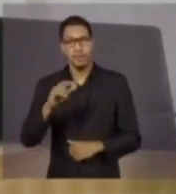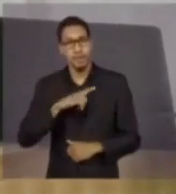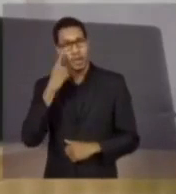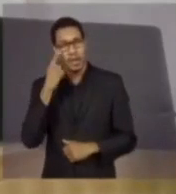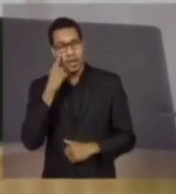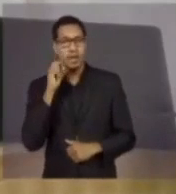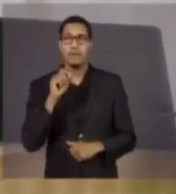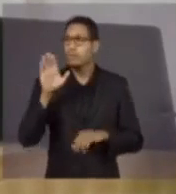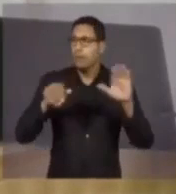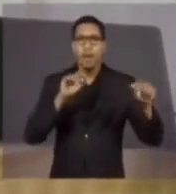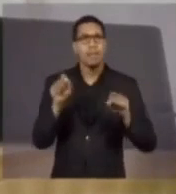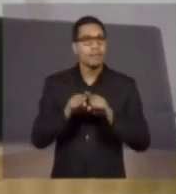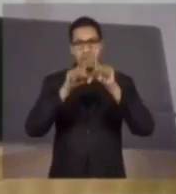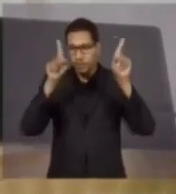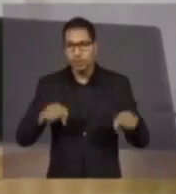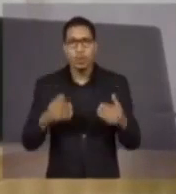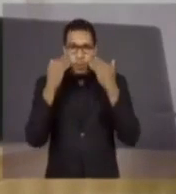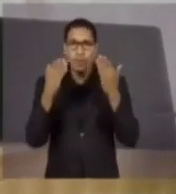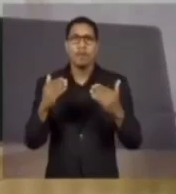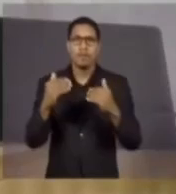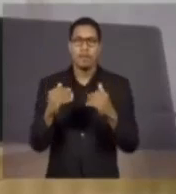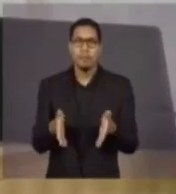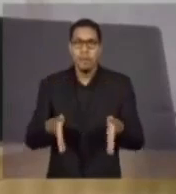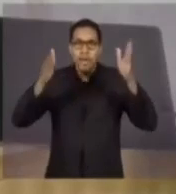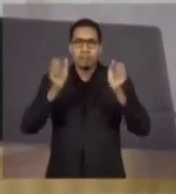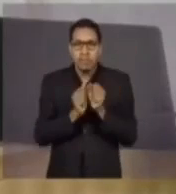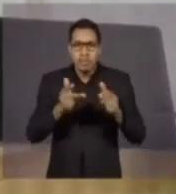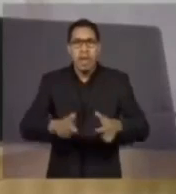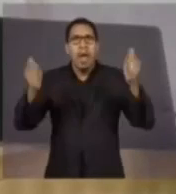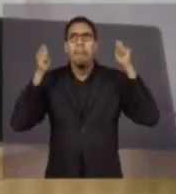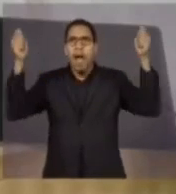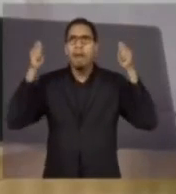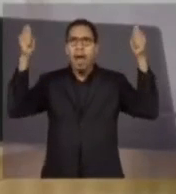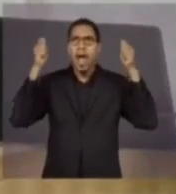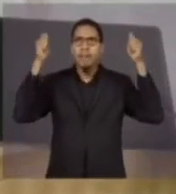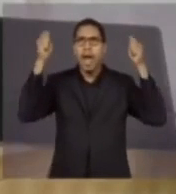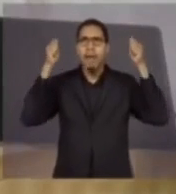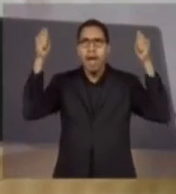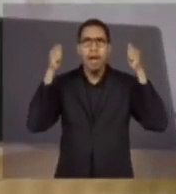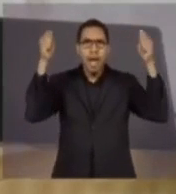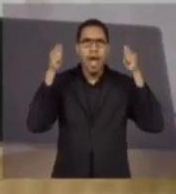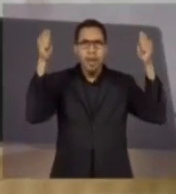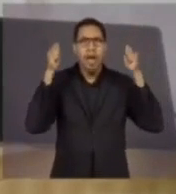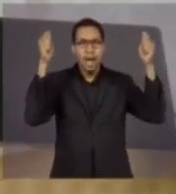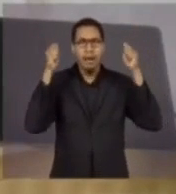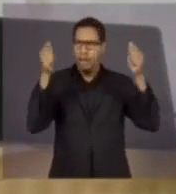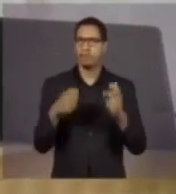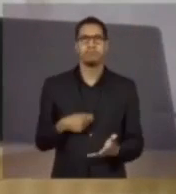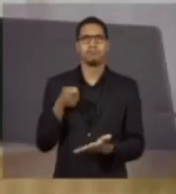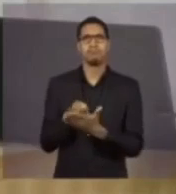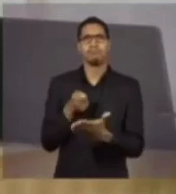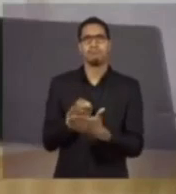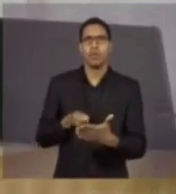os servidores servidores públicos para vir em frente à Câmara Municipal cobrado dos vereadores vereadores que não há não